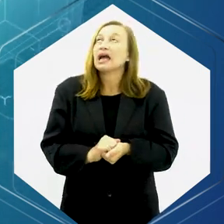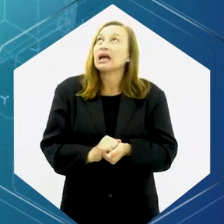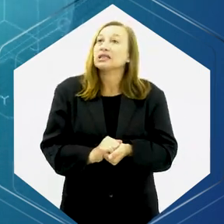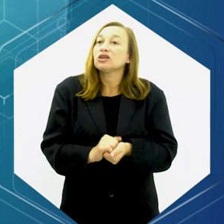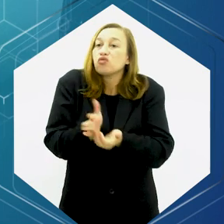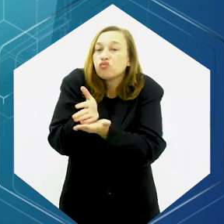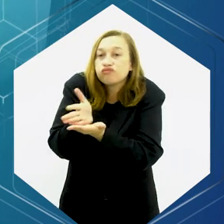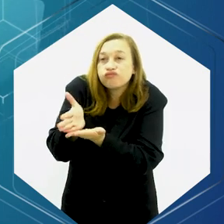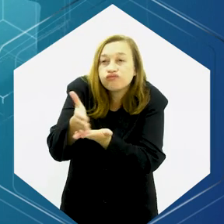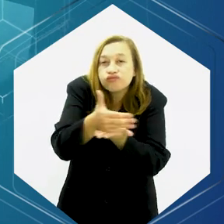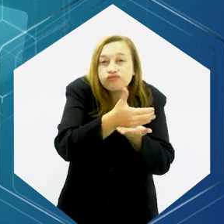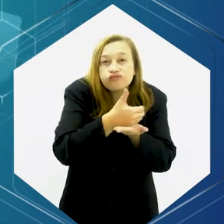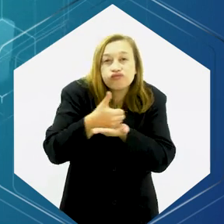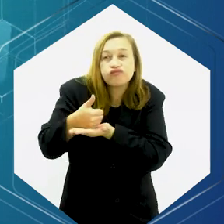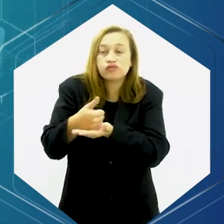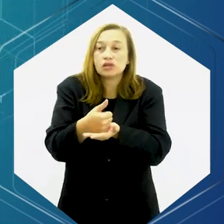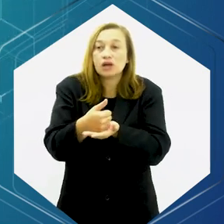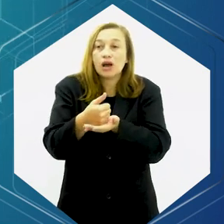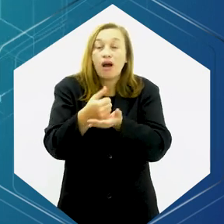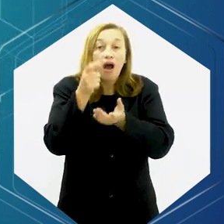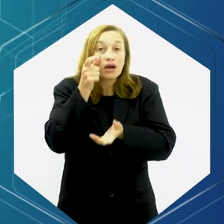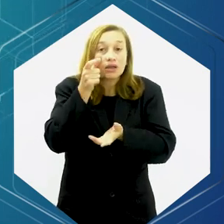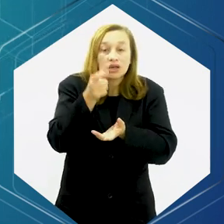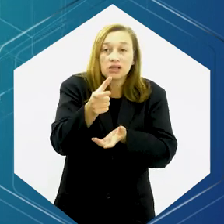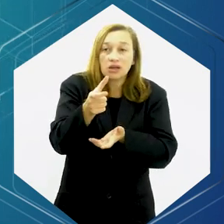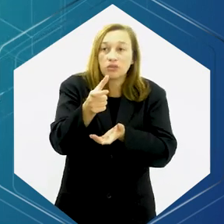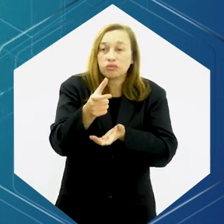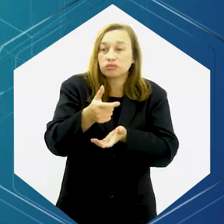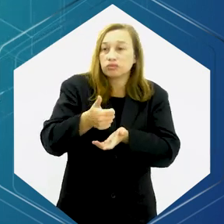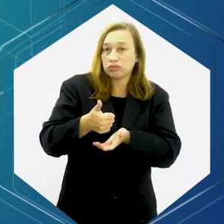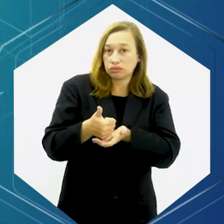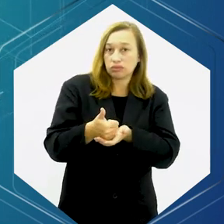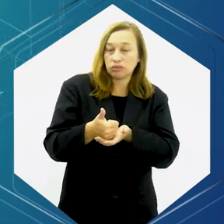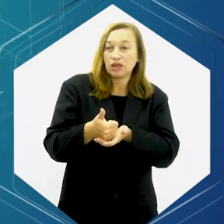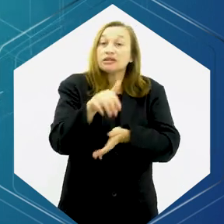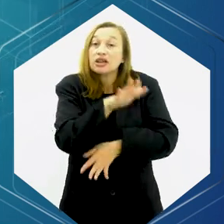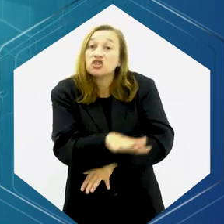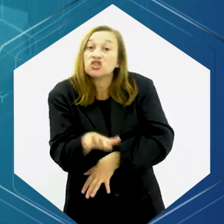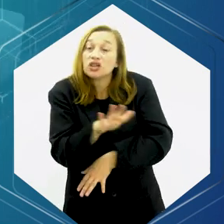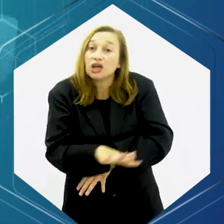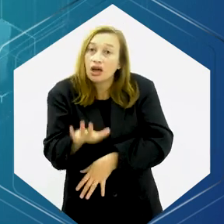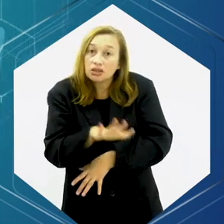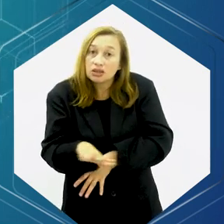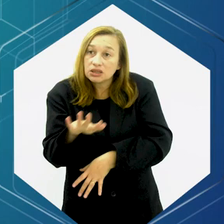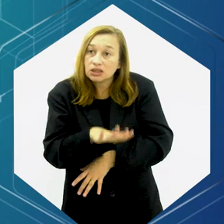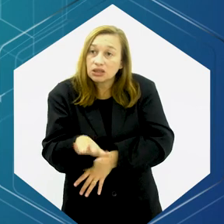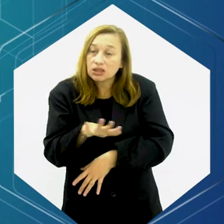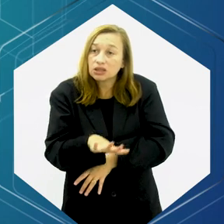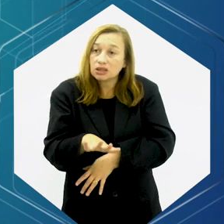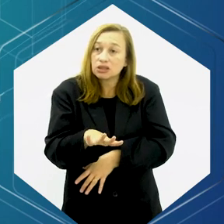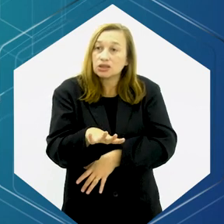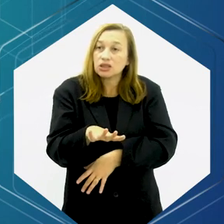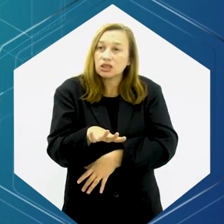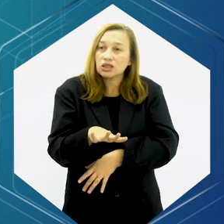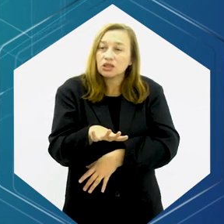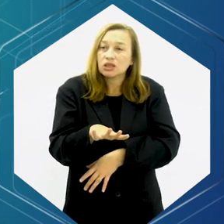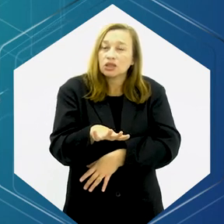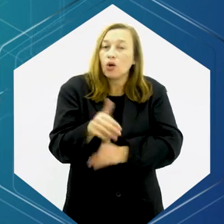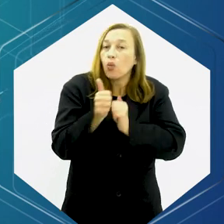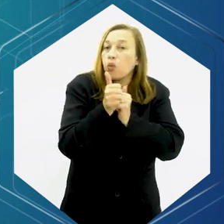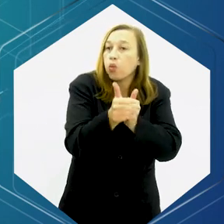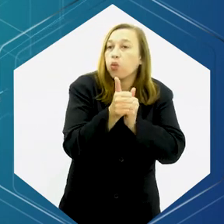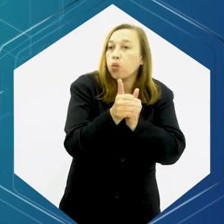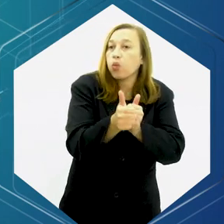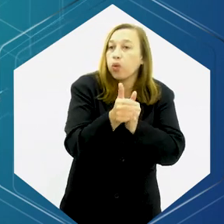ah coletadas né no serviço de atenção primária em saúde é dessas crianças eh eh um